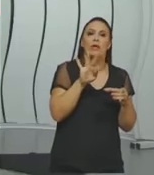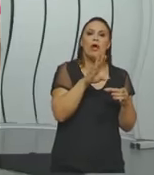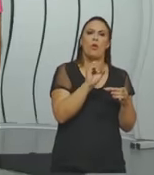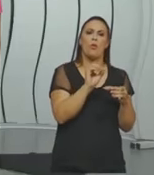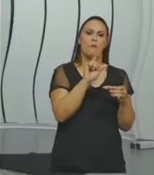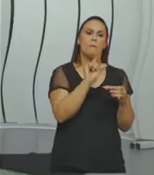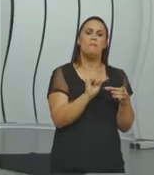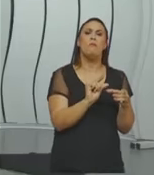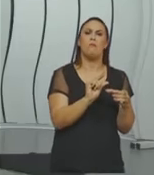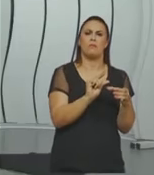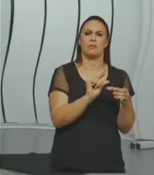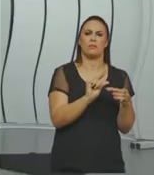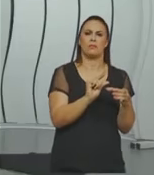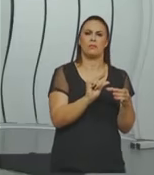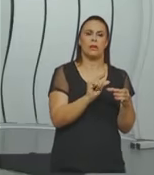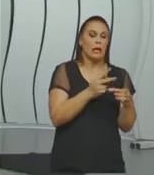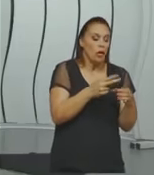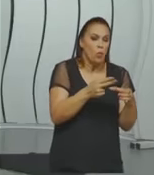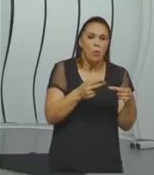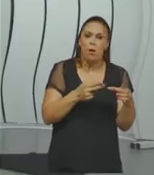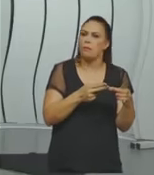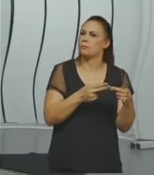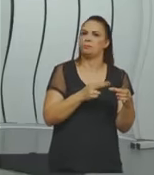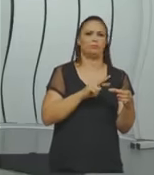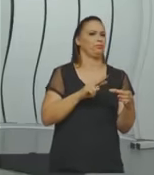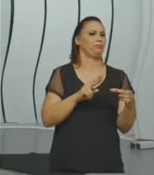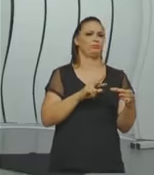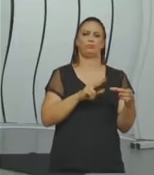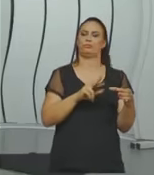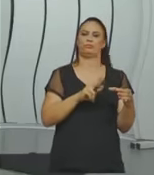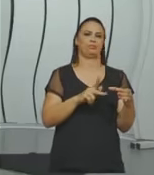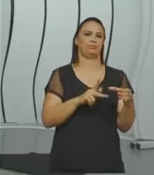pouco, o que nós chamamos então de holoblástica